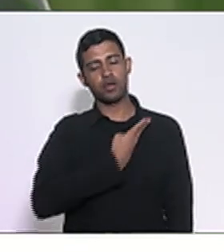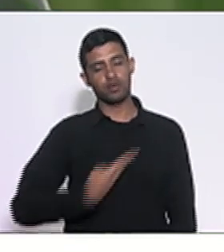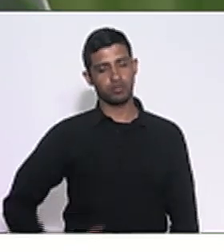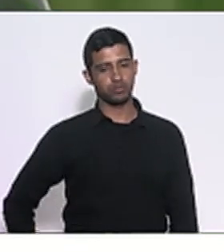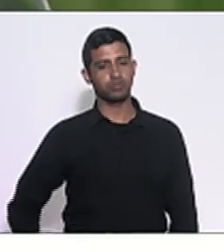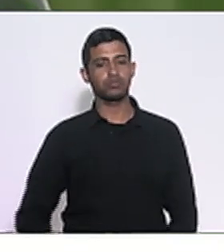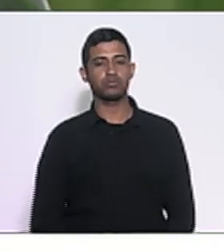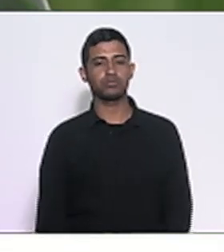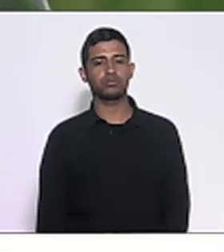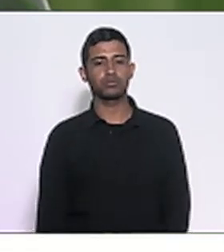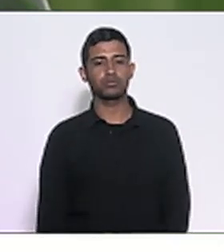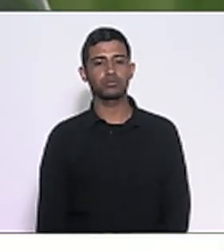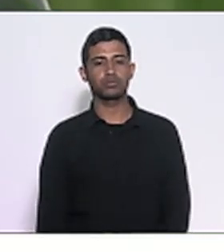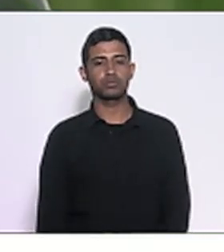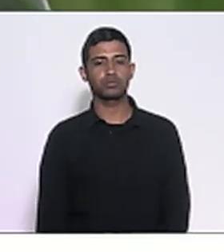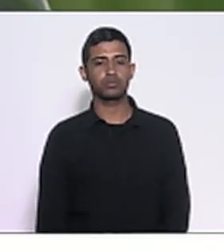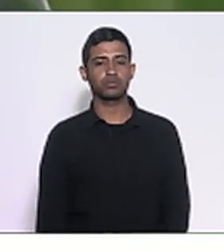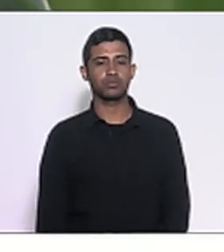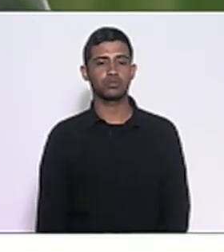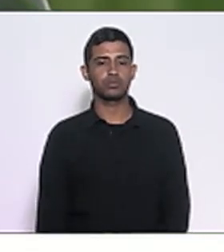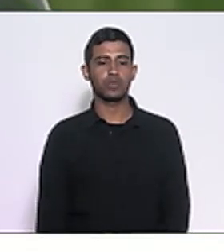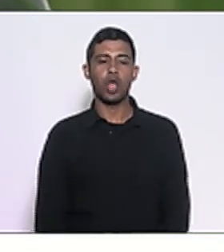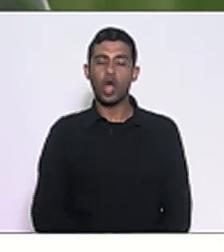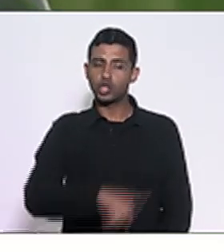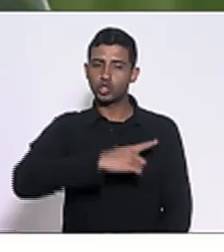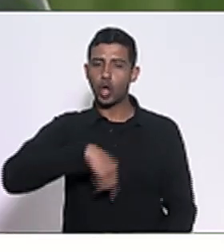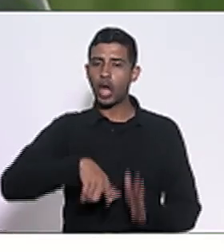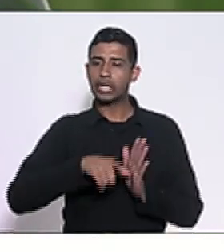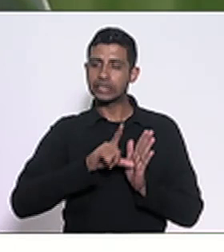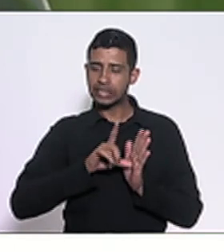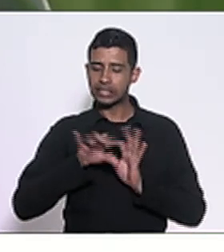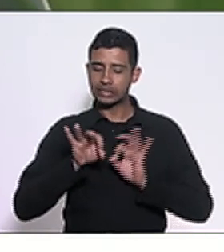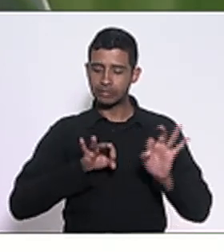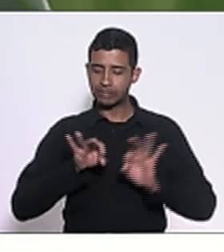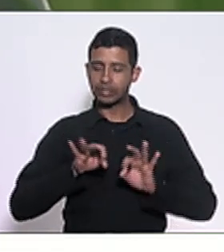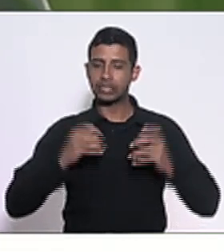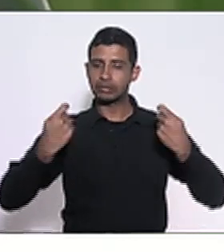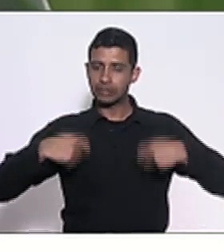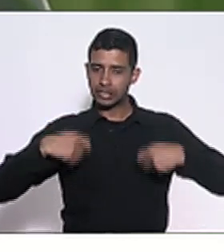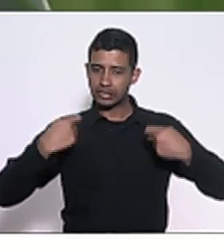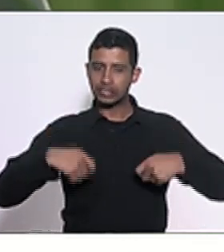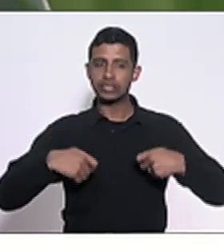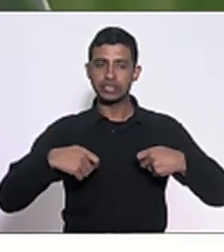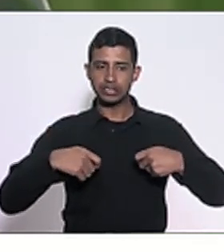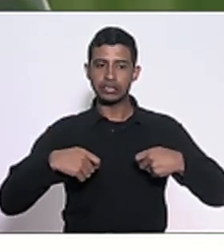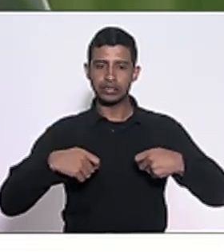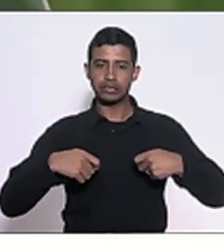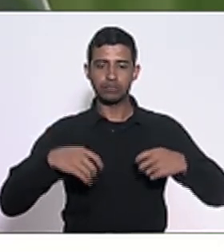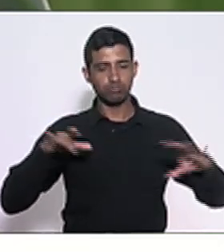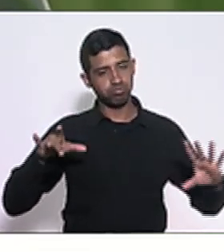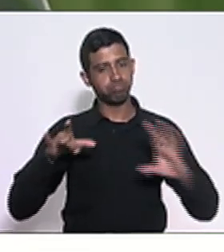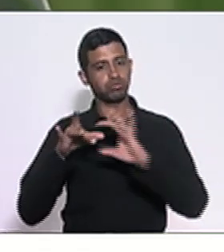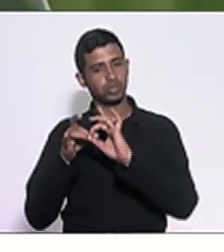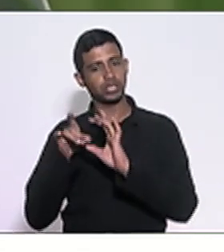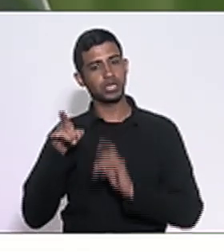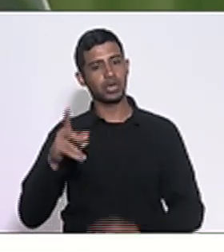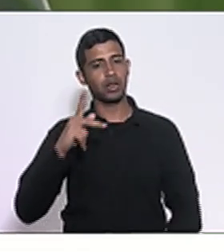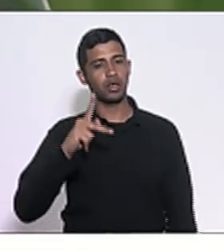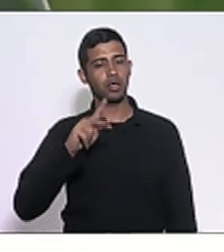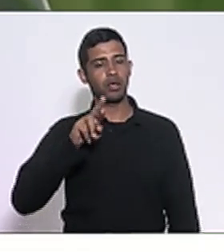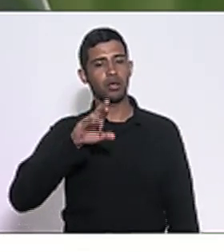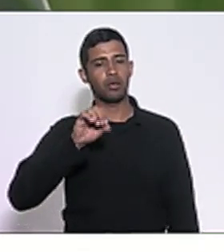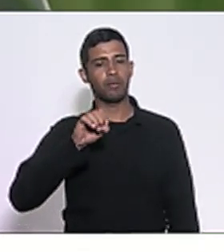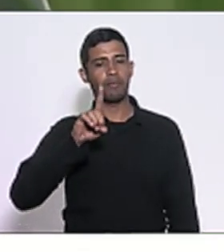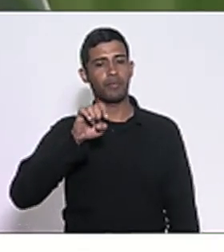nós devemos tratá-las, né, nos prepararmos para trazermos de volta ao Proderj, para que o Proderj seja o ponto